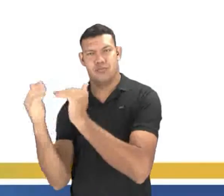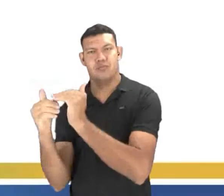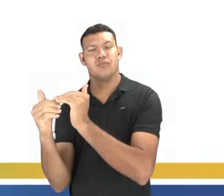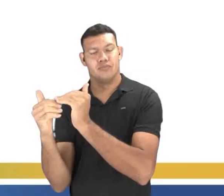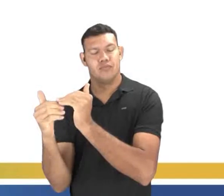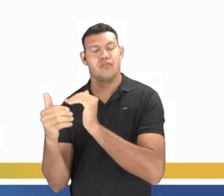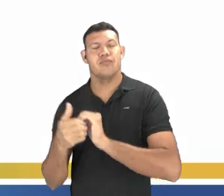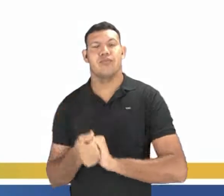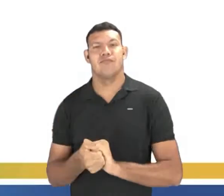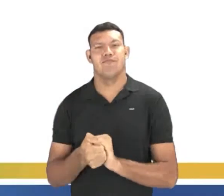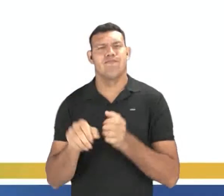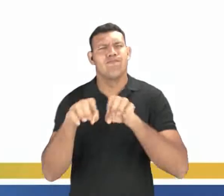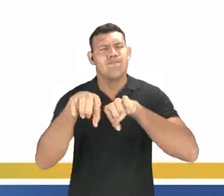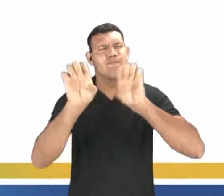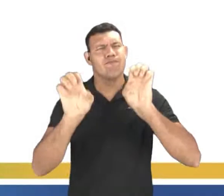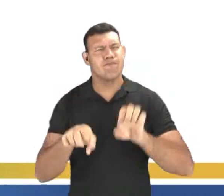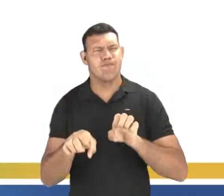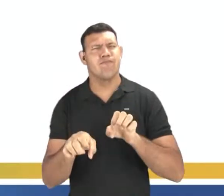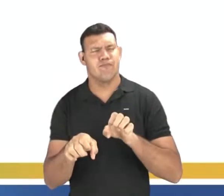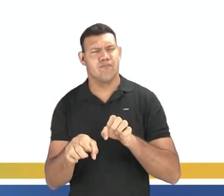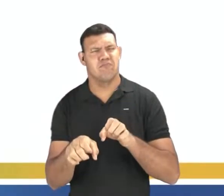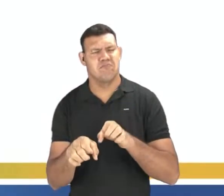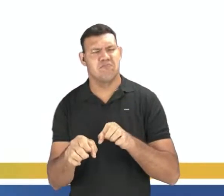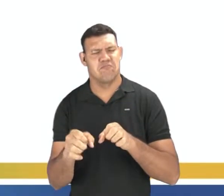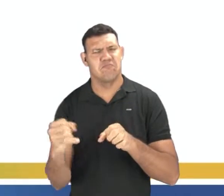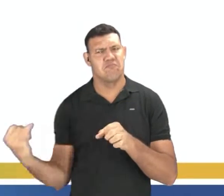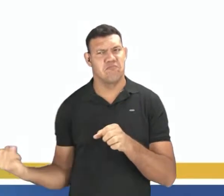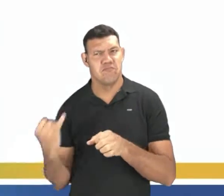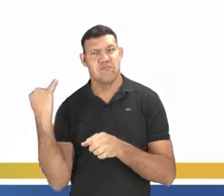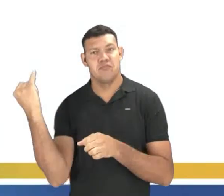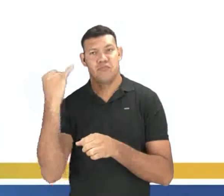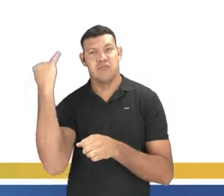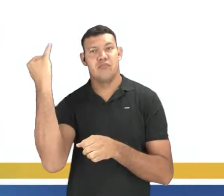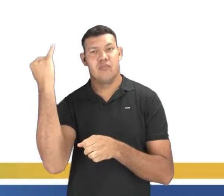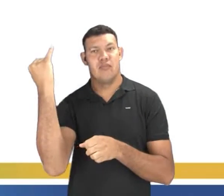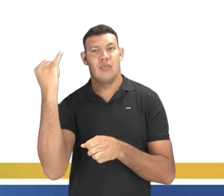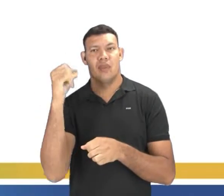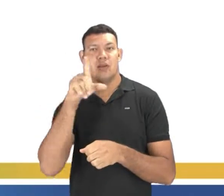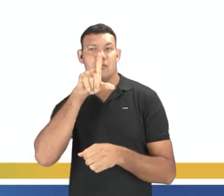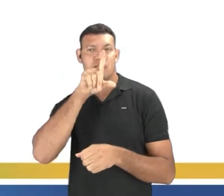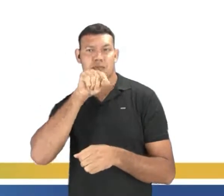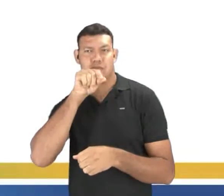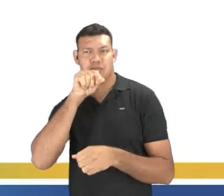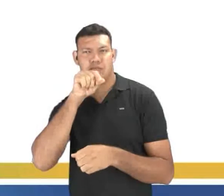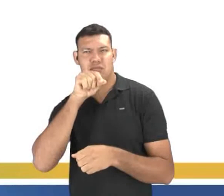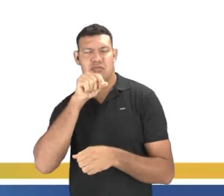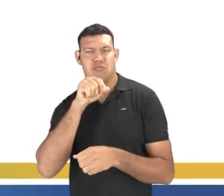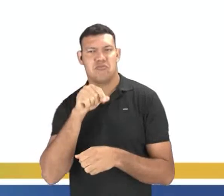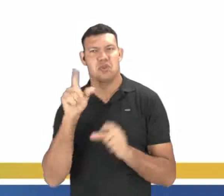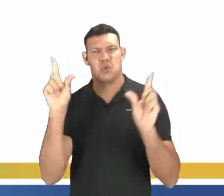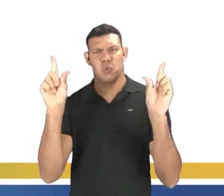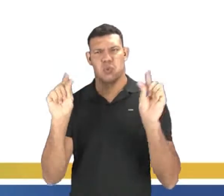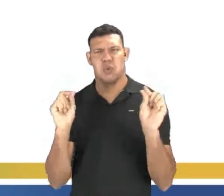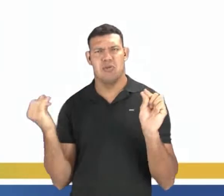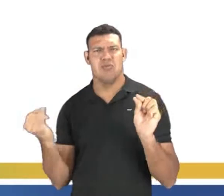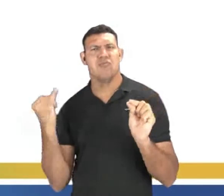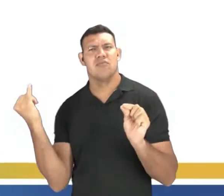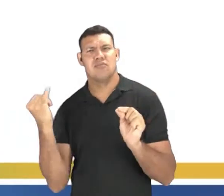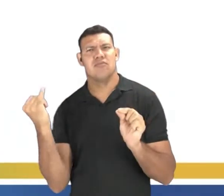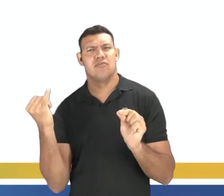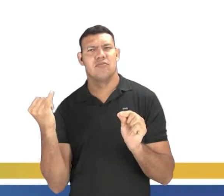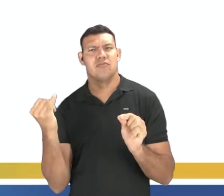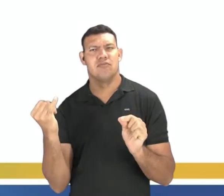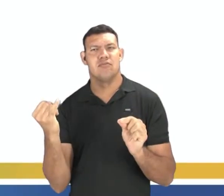então é uma estrutura mais desenvolvidos em aves e pouco desenvolvida em mamíferos a